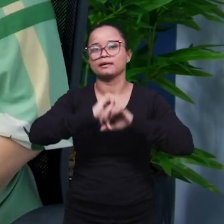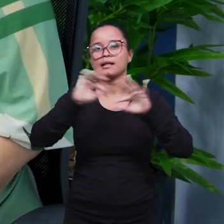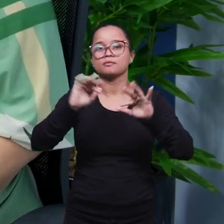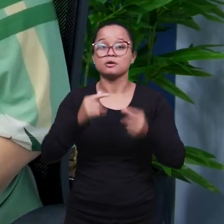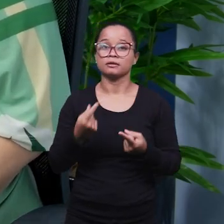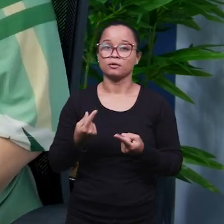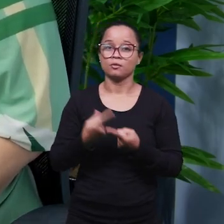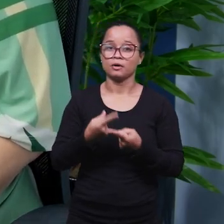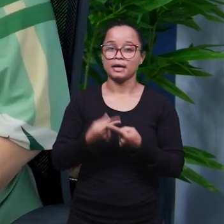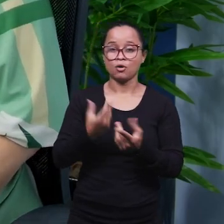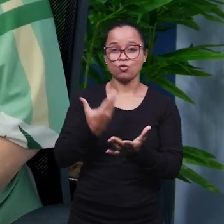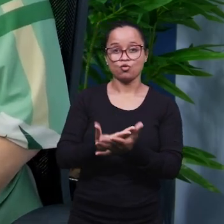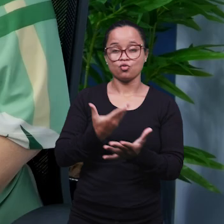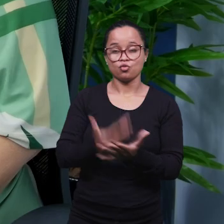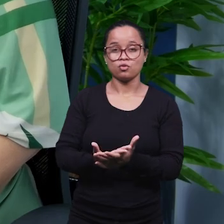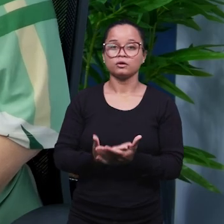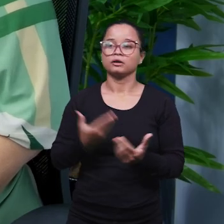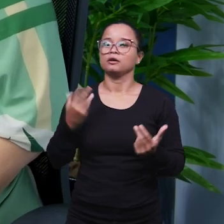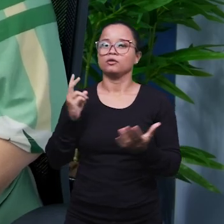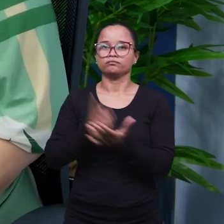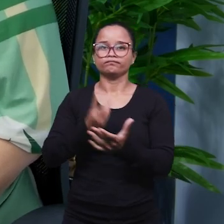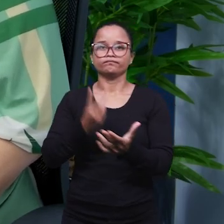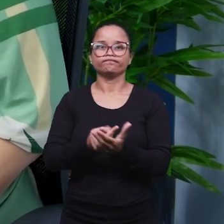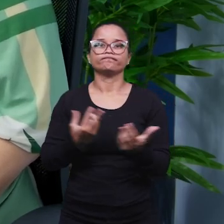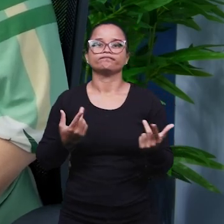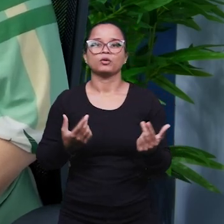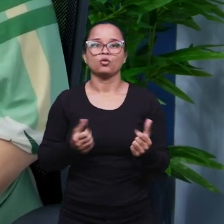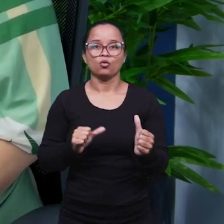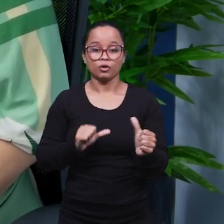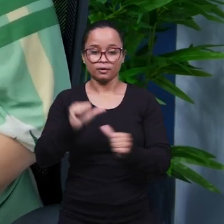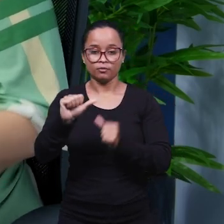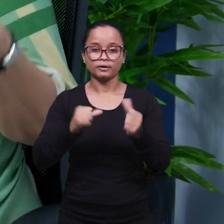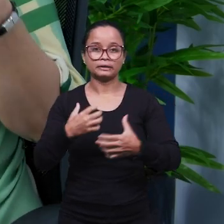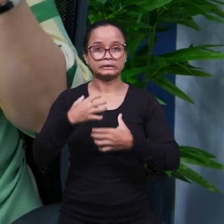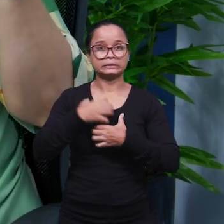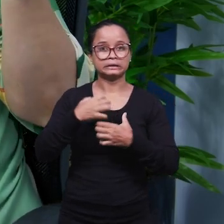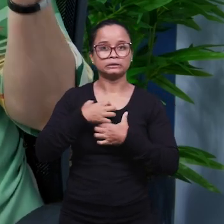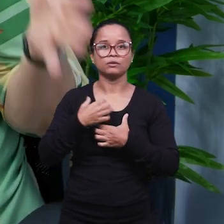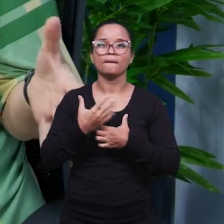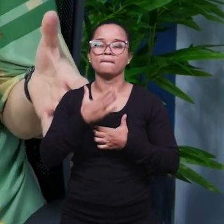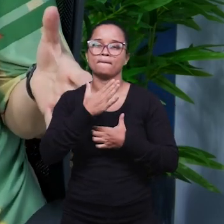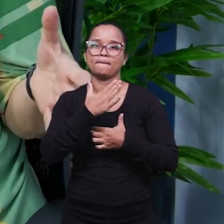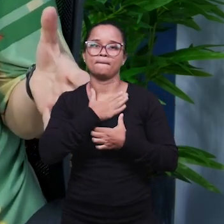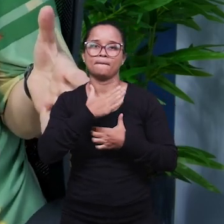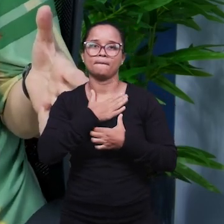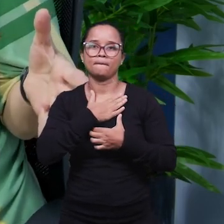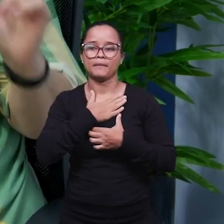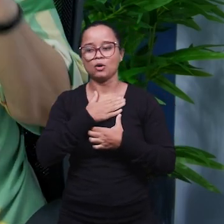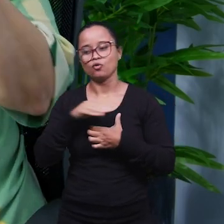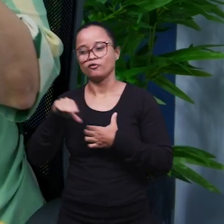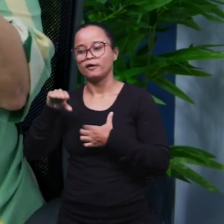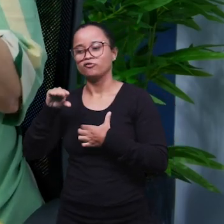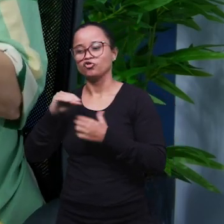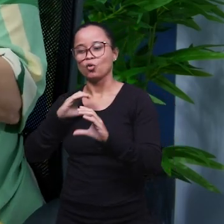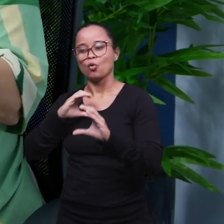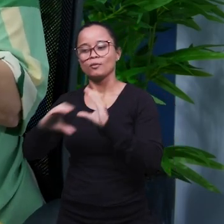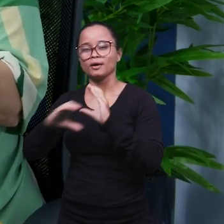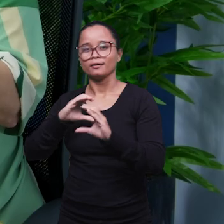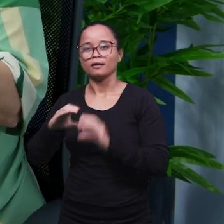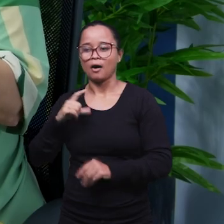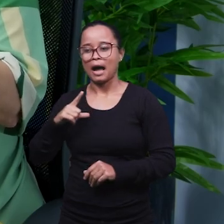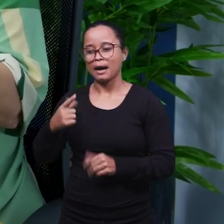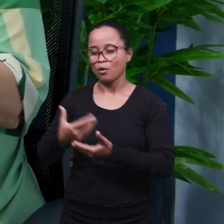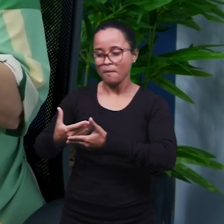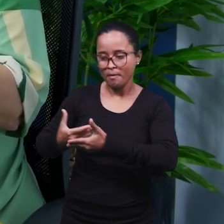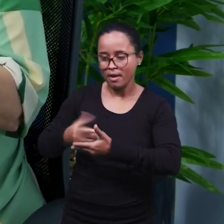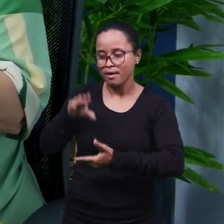é exatamente o mesmo. O que muda é a minha forma de falar. Assim como eu falo com o bebê de uma forma, com criança de